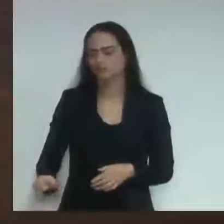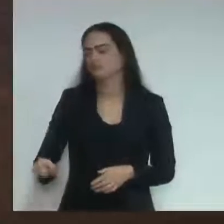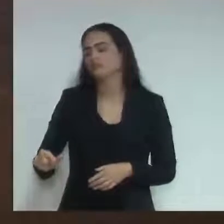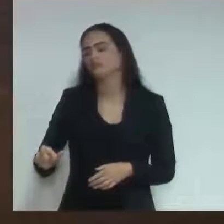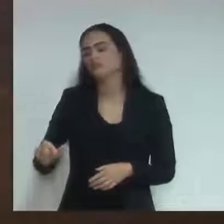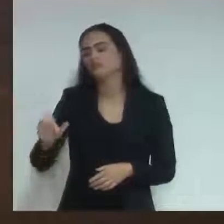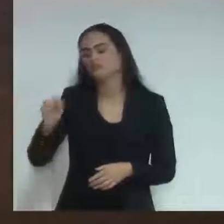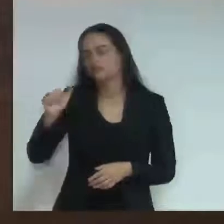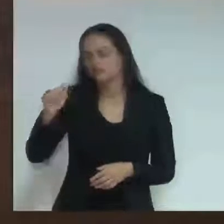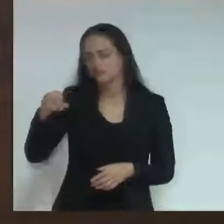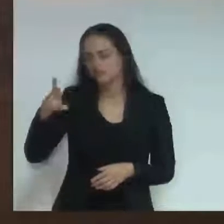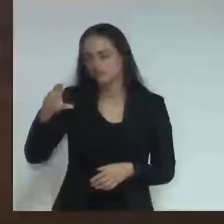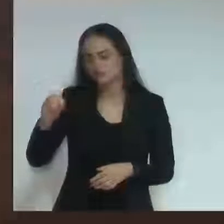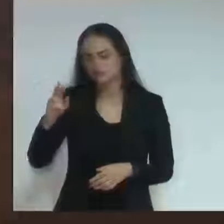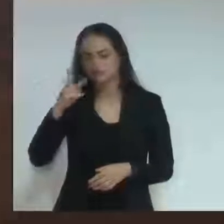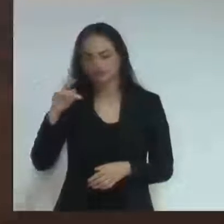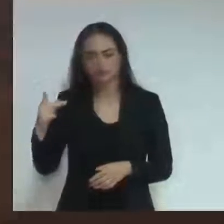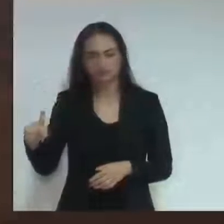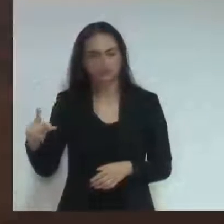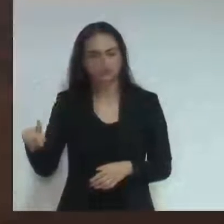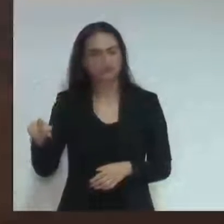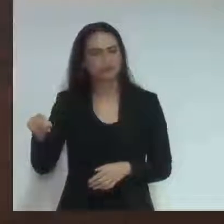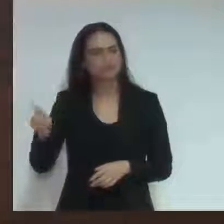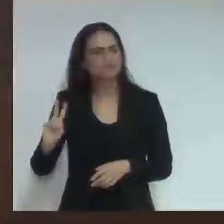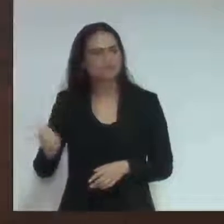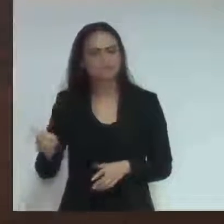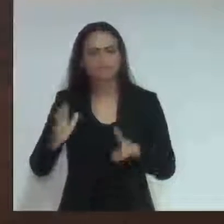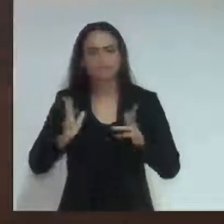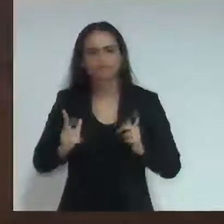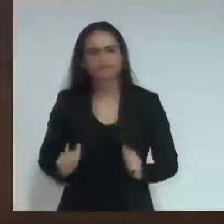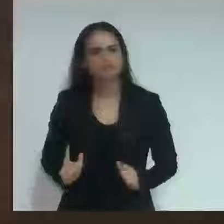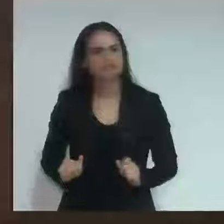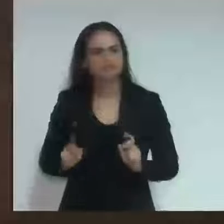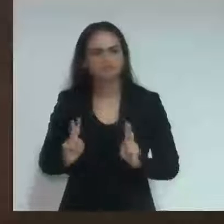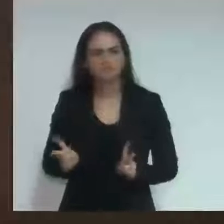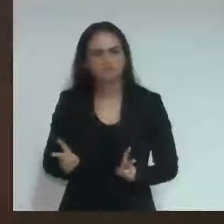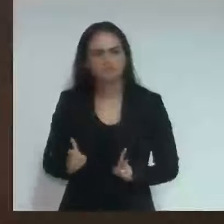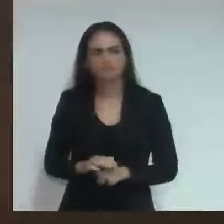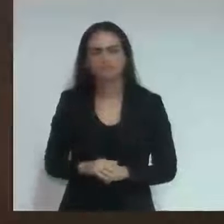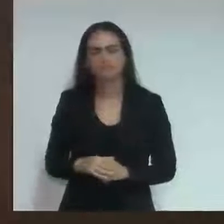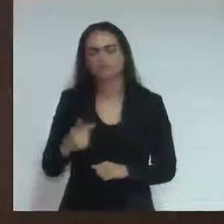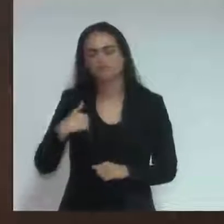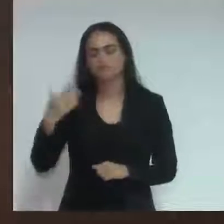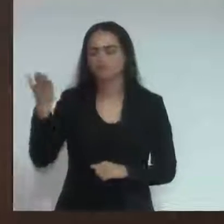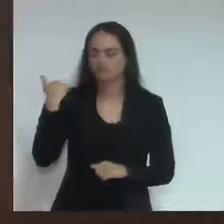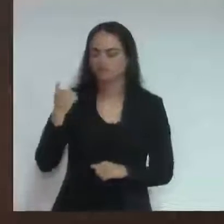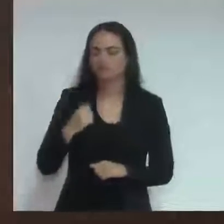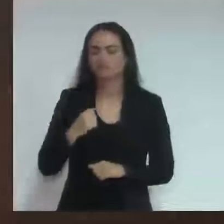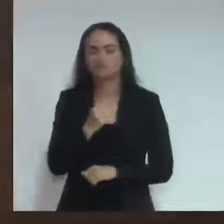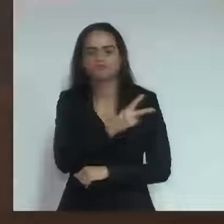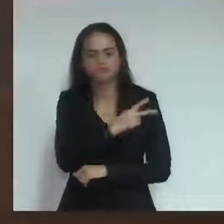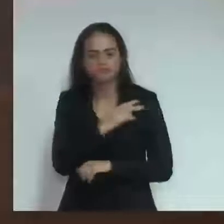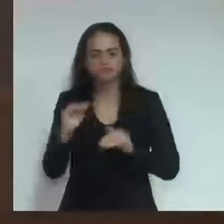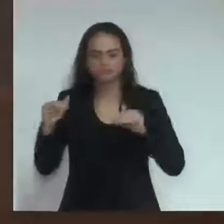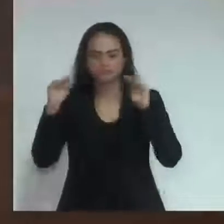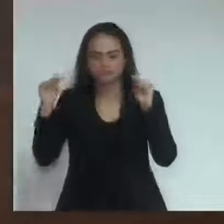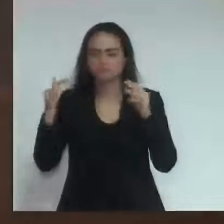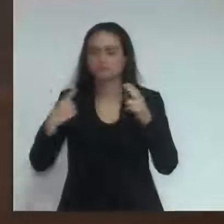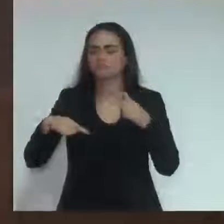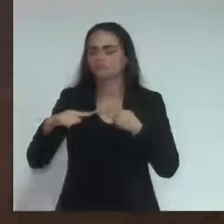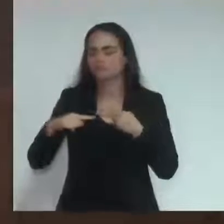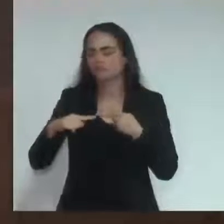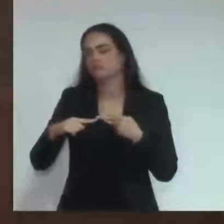pouco. Muito mais que isso. Eu era superintendente, o pai do Sandro, o nosso diretor financeiro, o Aguinaldo